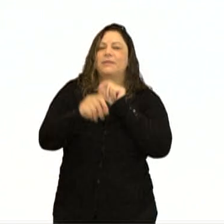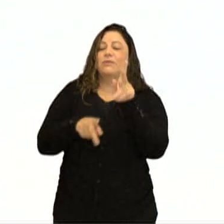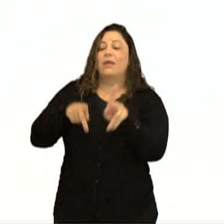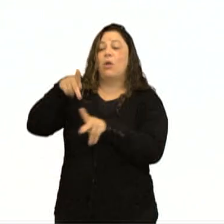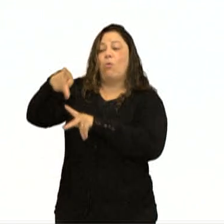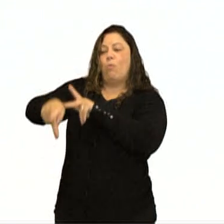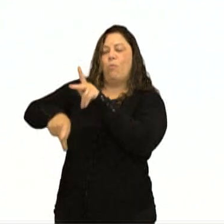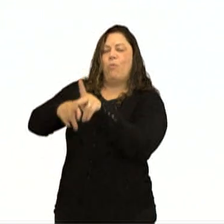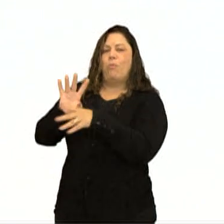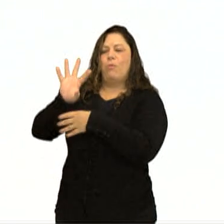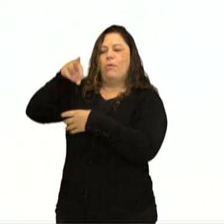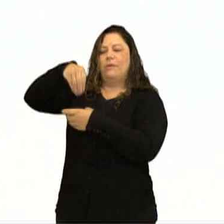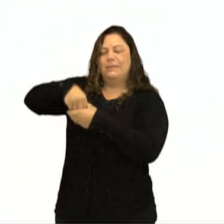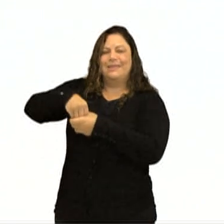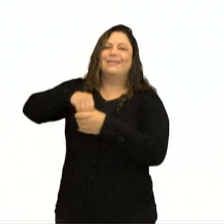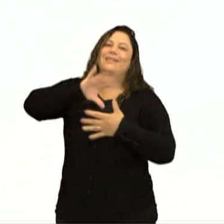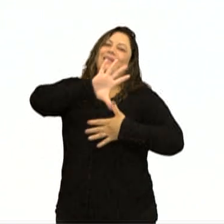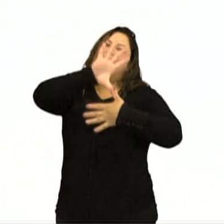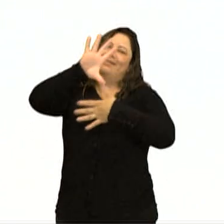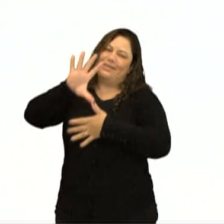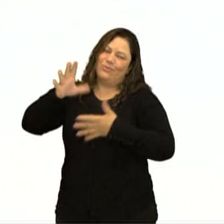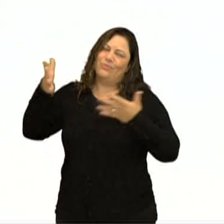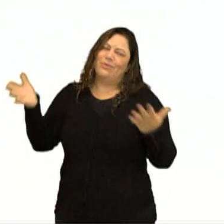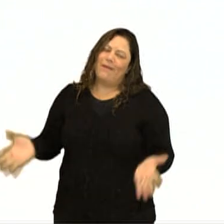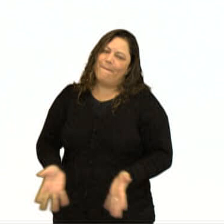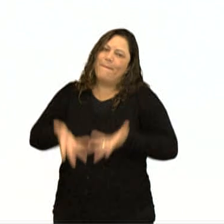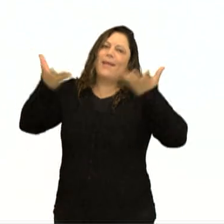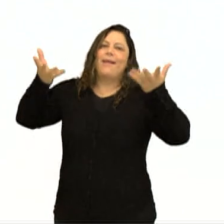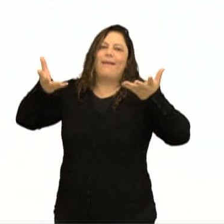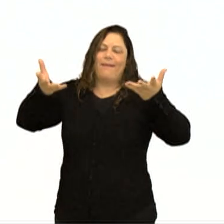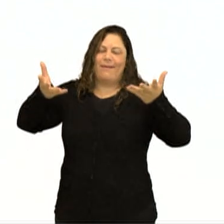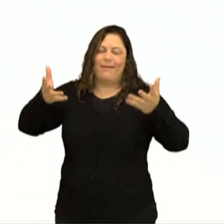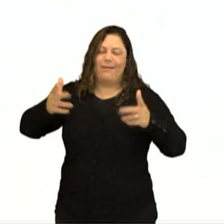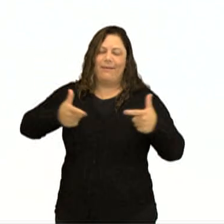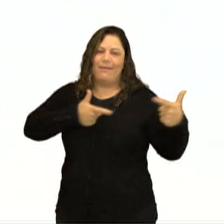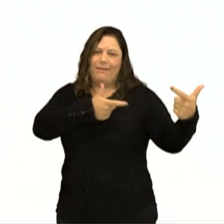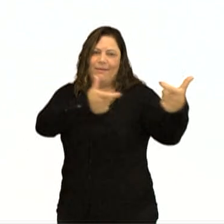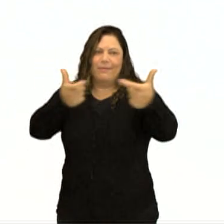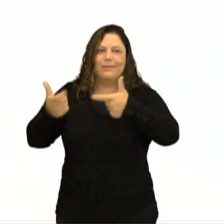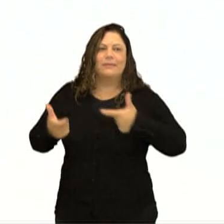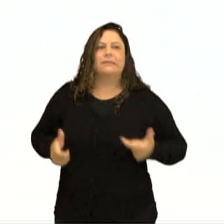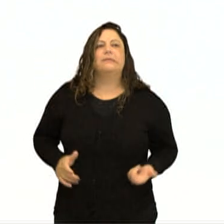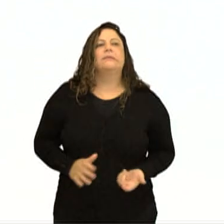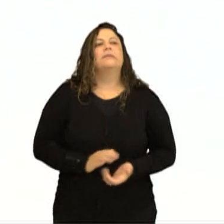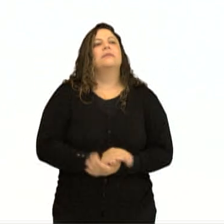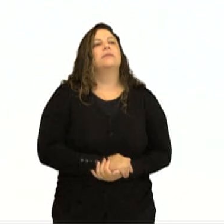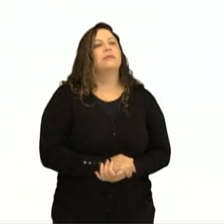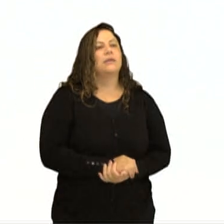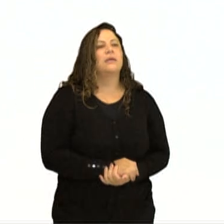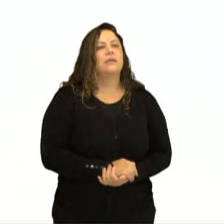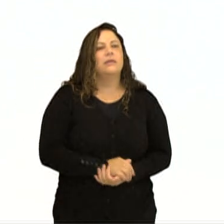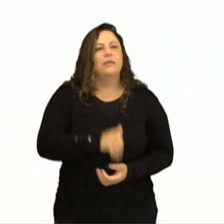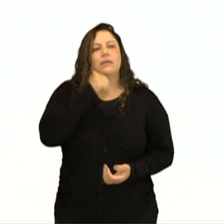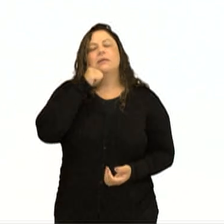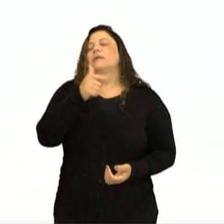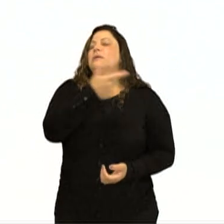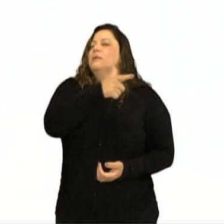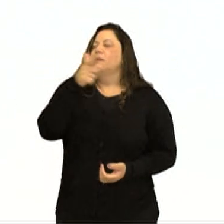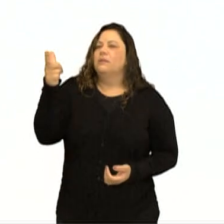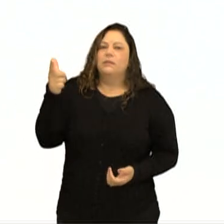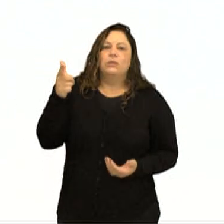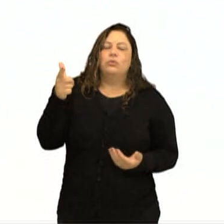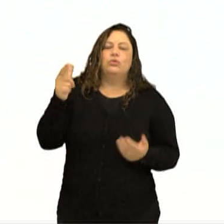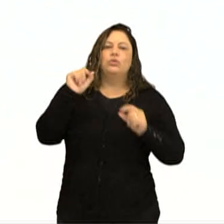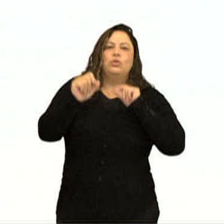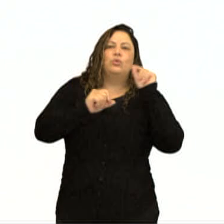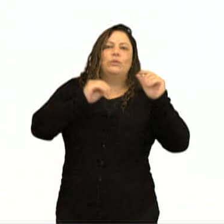vive nesse continente que fez a reação de combater. Ela não tinha teto para se abrigar.